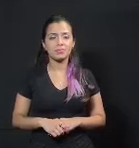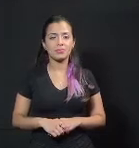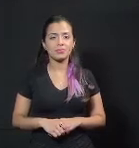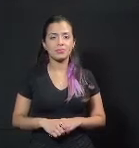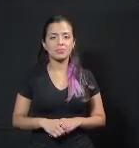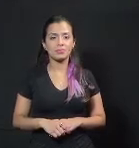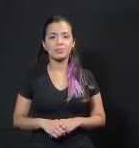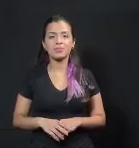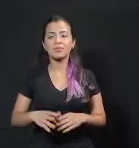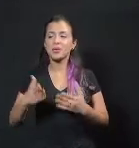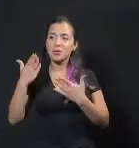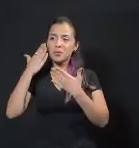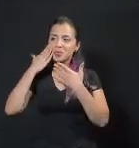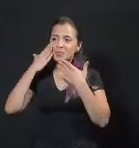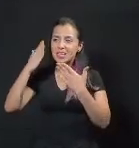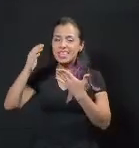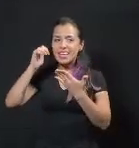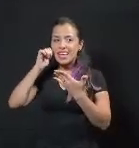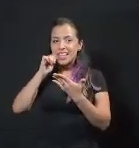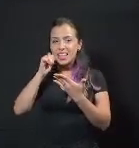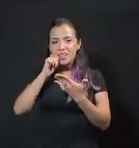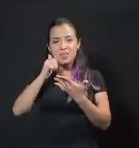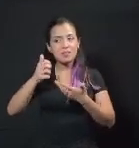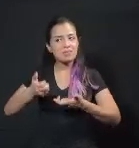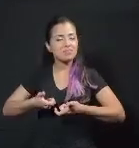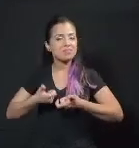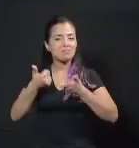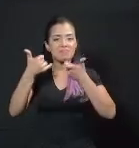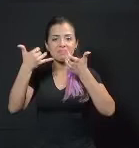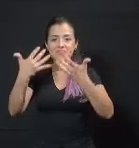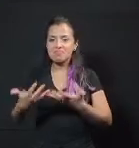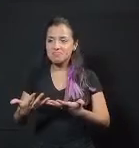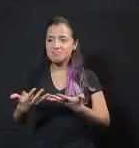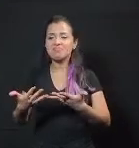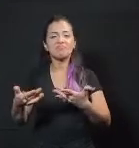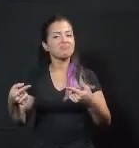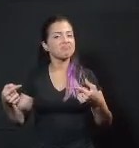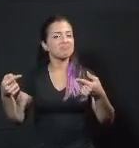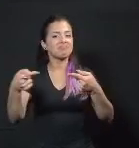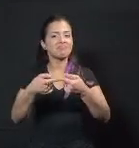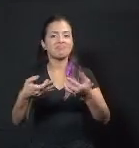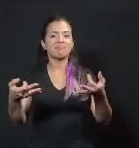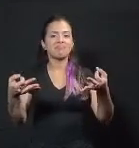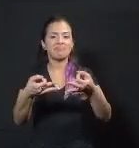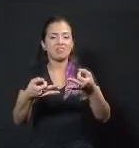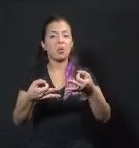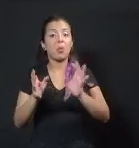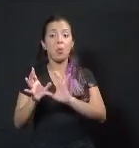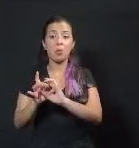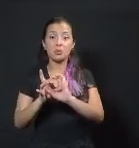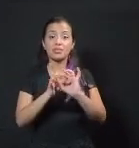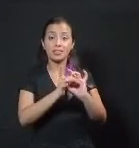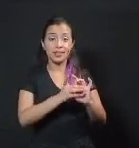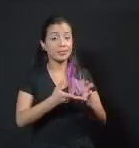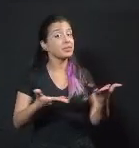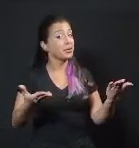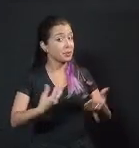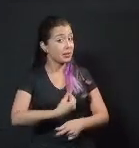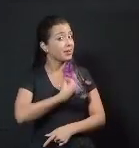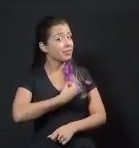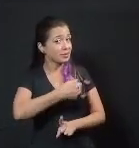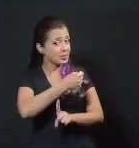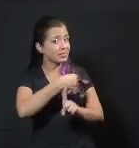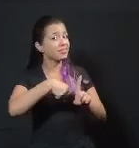Obrigado, Vlamira. Não poderia ter uma fala mais propícia e oportuna no contexto que a gente está vivendo hoje do